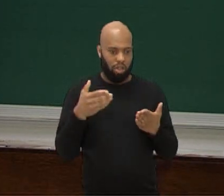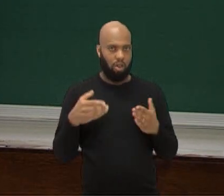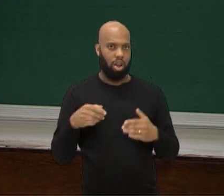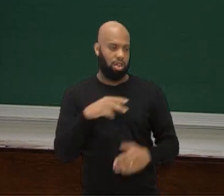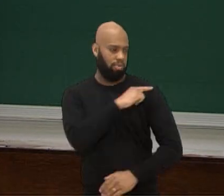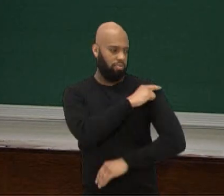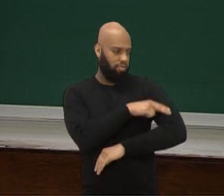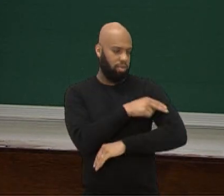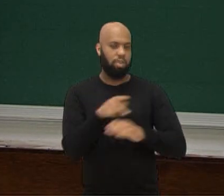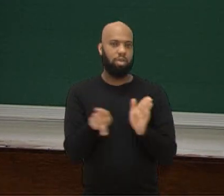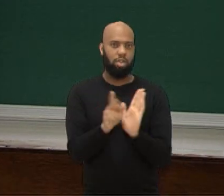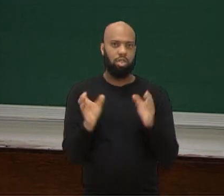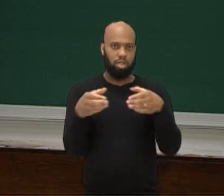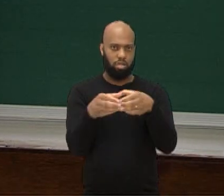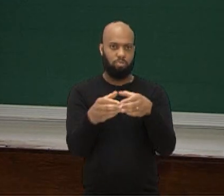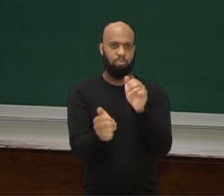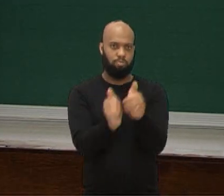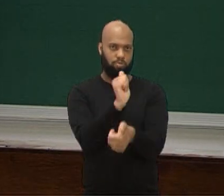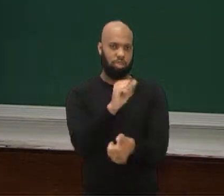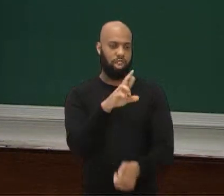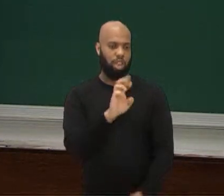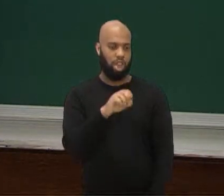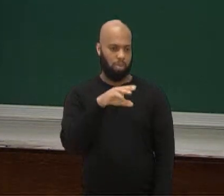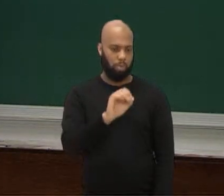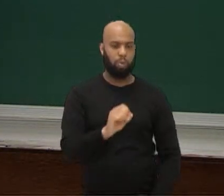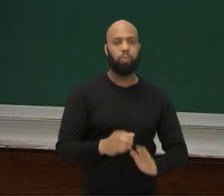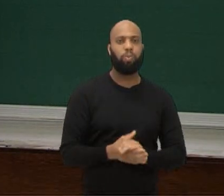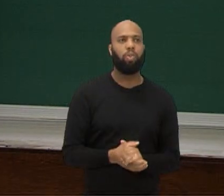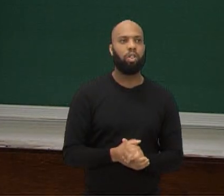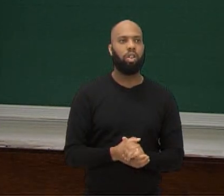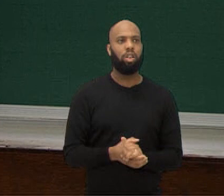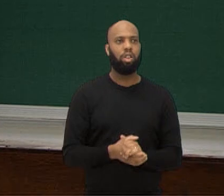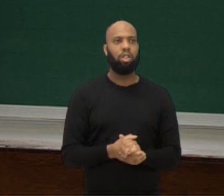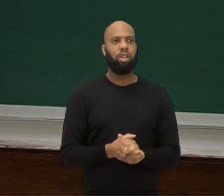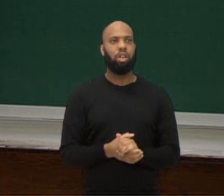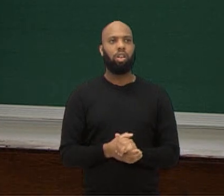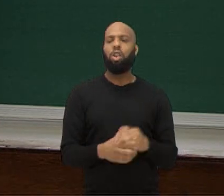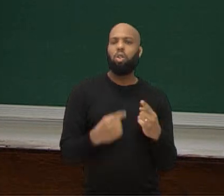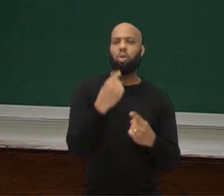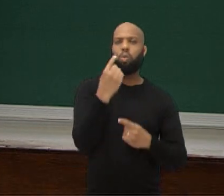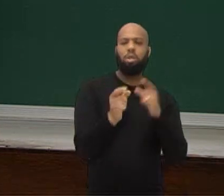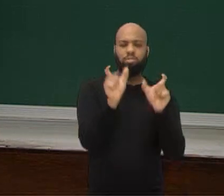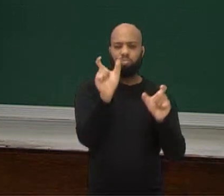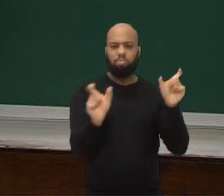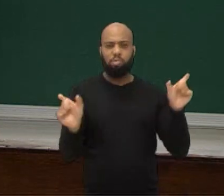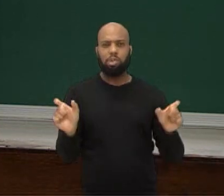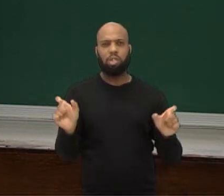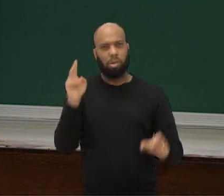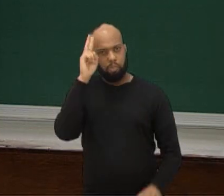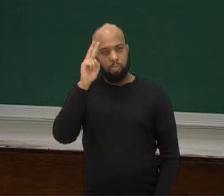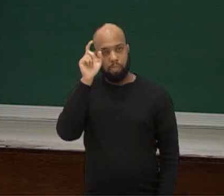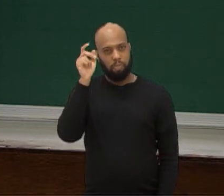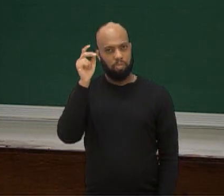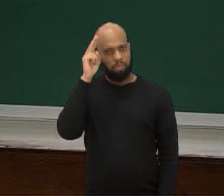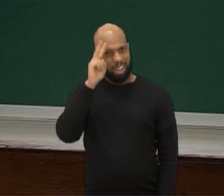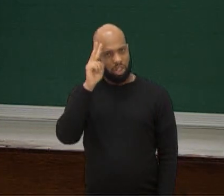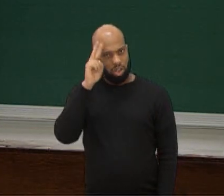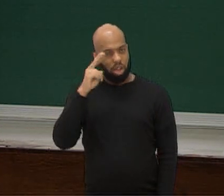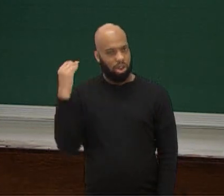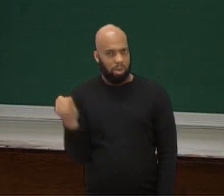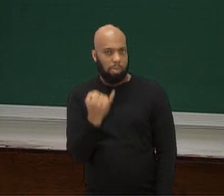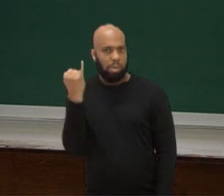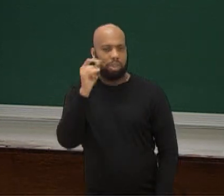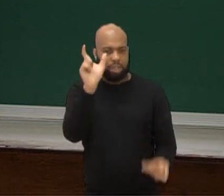Remo? Vamos analisar? Quais foram os sujeitos históricos que participaram dessa revolta? Tudo isso nós vamos